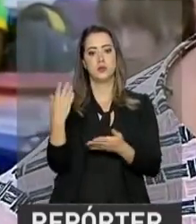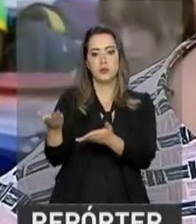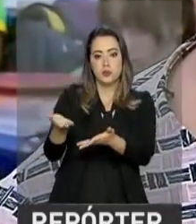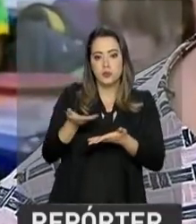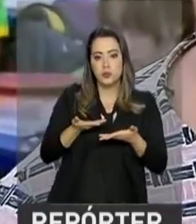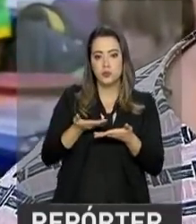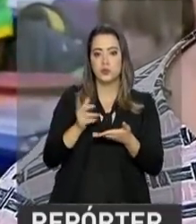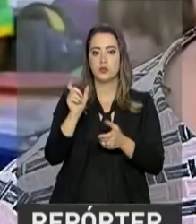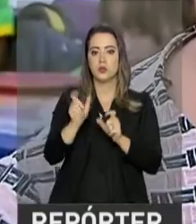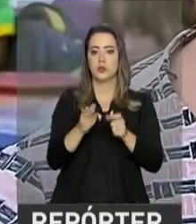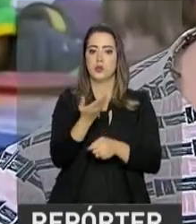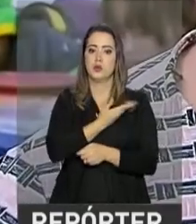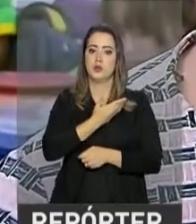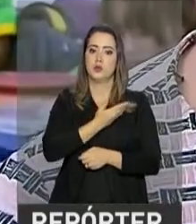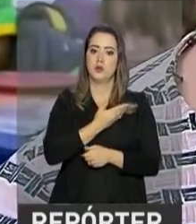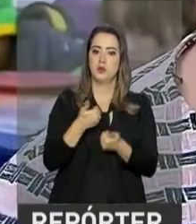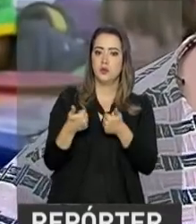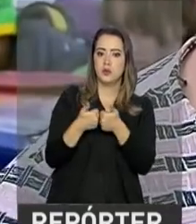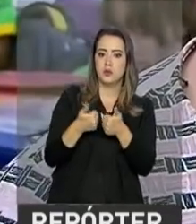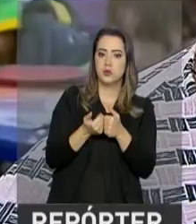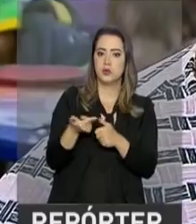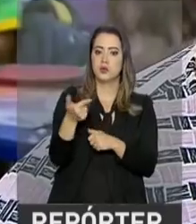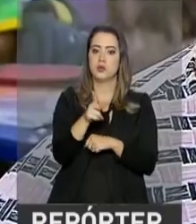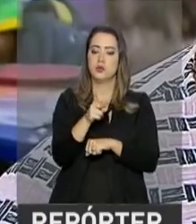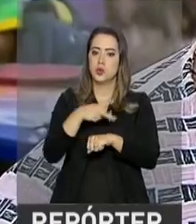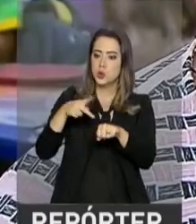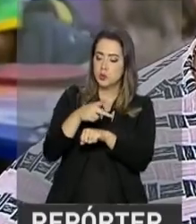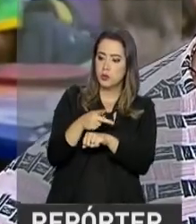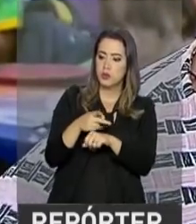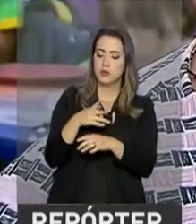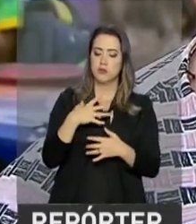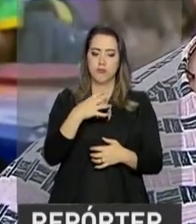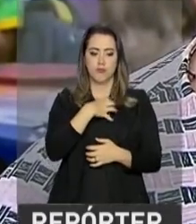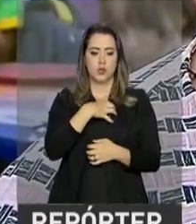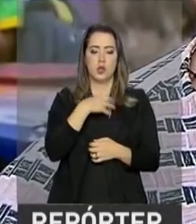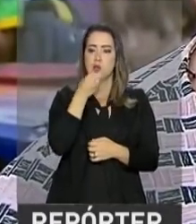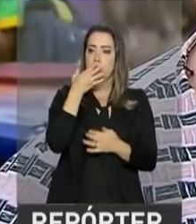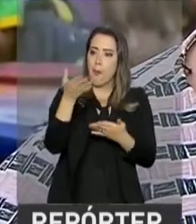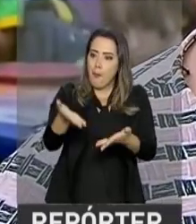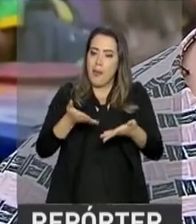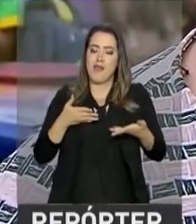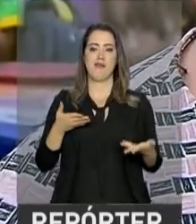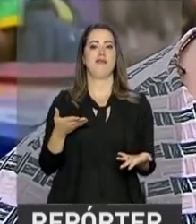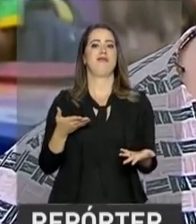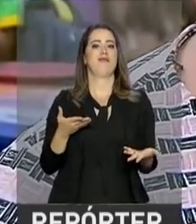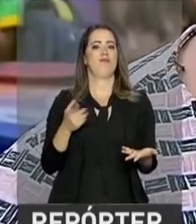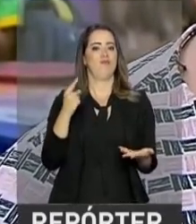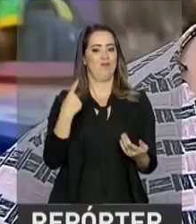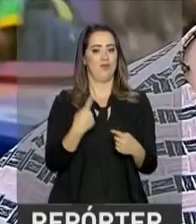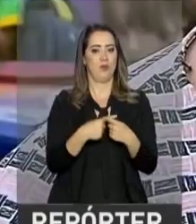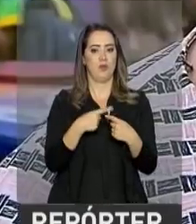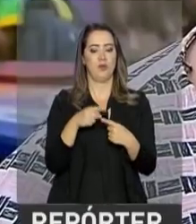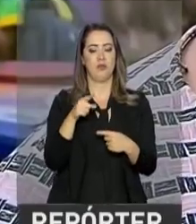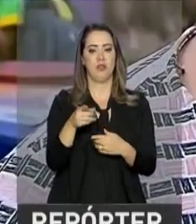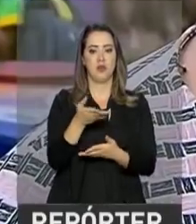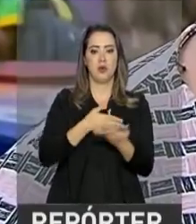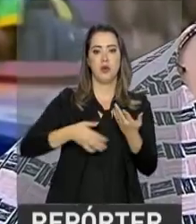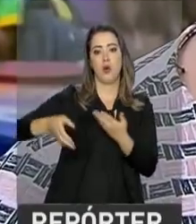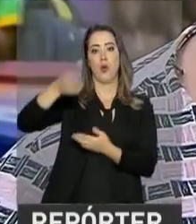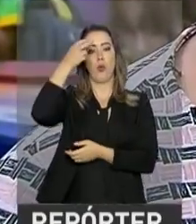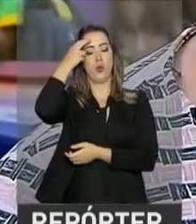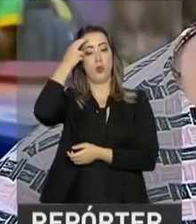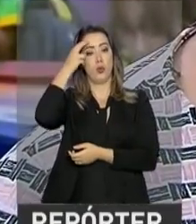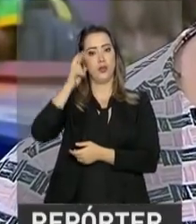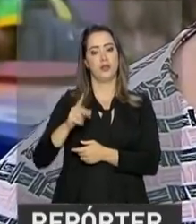a uns amigos de perto de outro país que eles sintam bem aqui na escola principalmente em relação à cultura